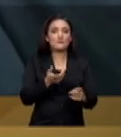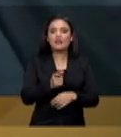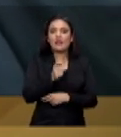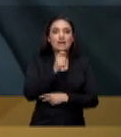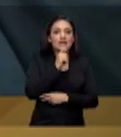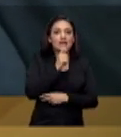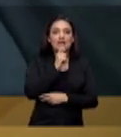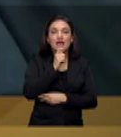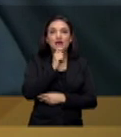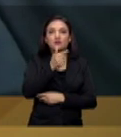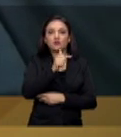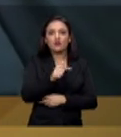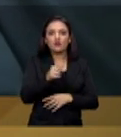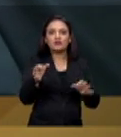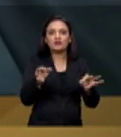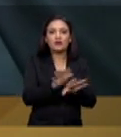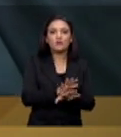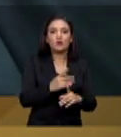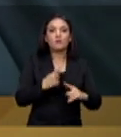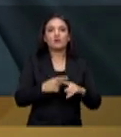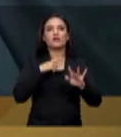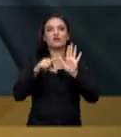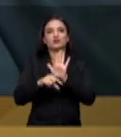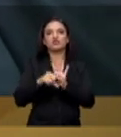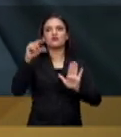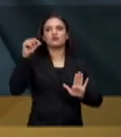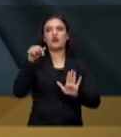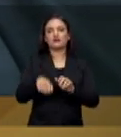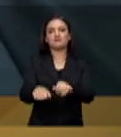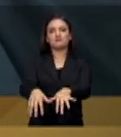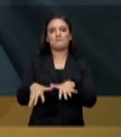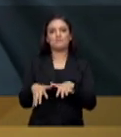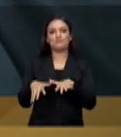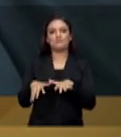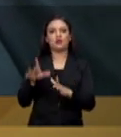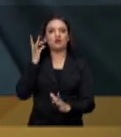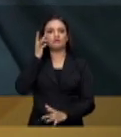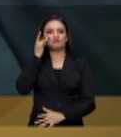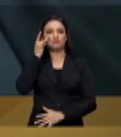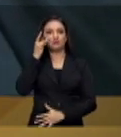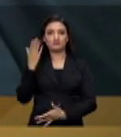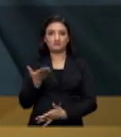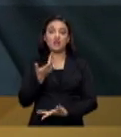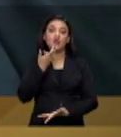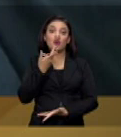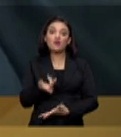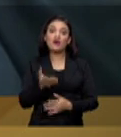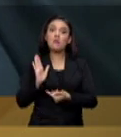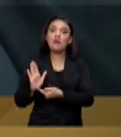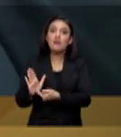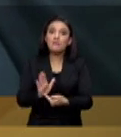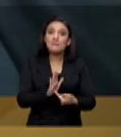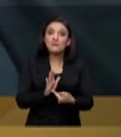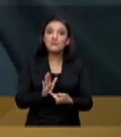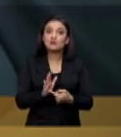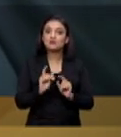porque houve destaque para o plenário físico. Destaco isso para demonstrar a